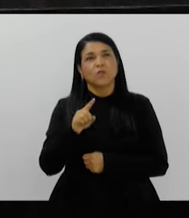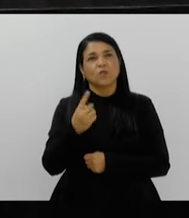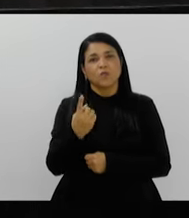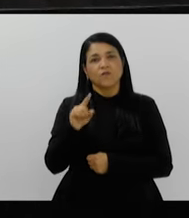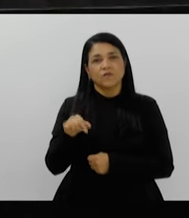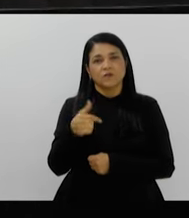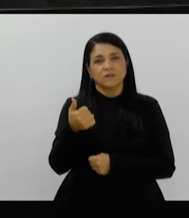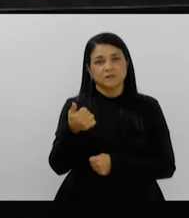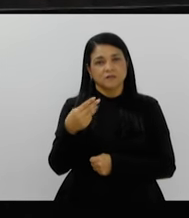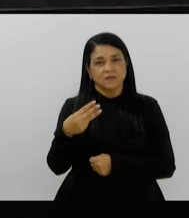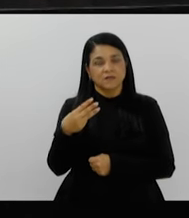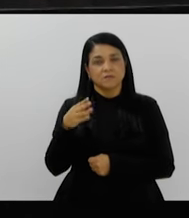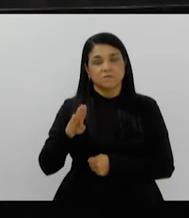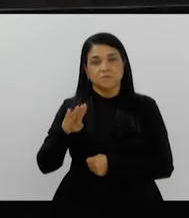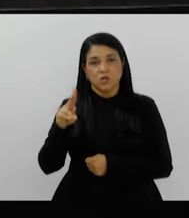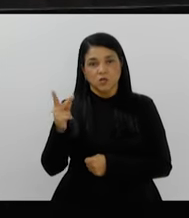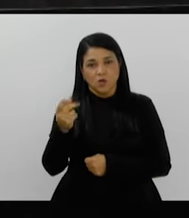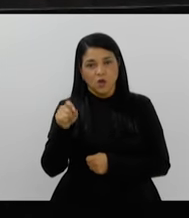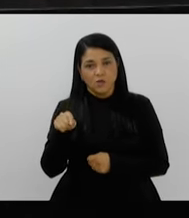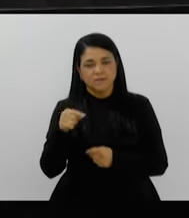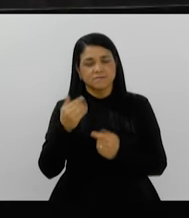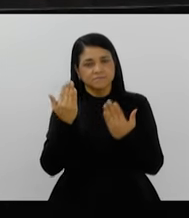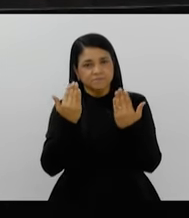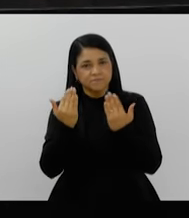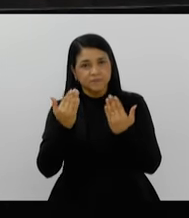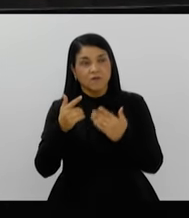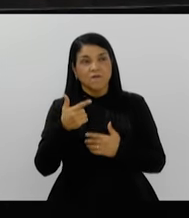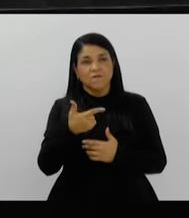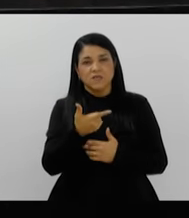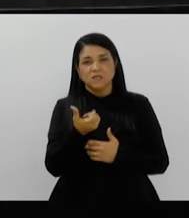estimativa de incremento cerca de